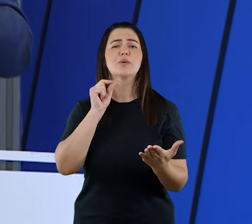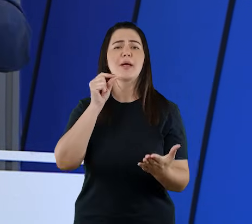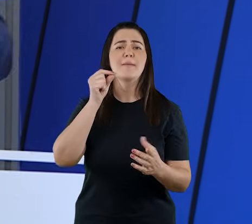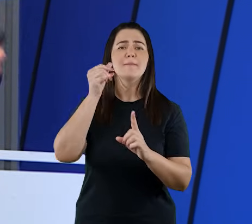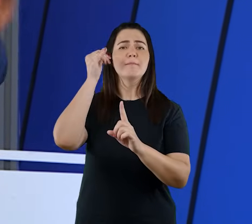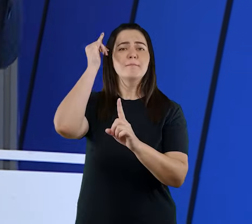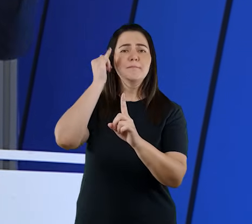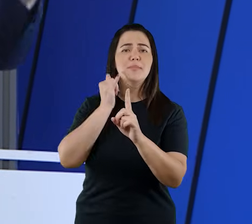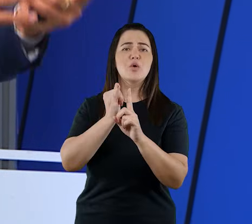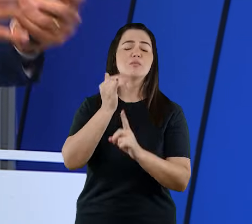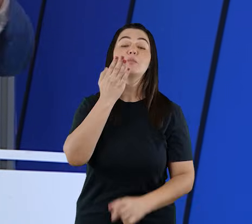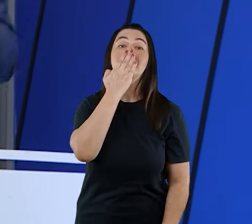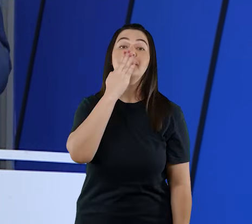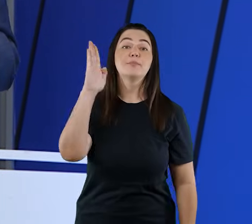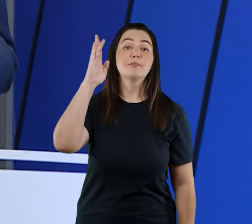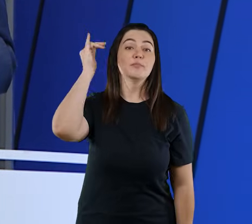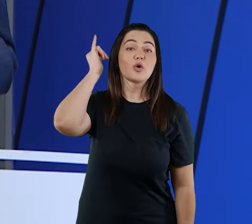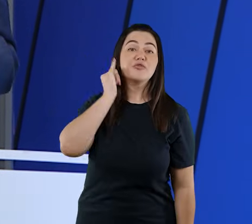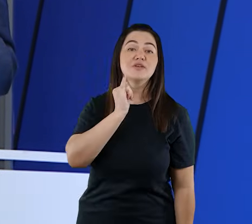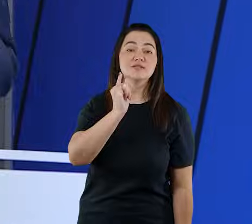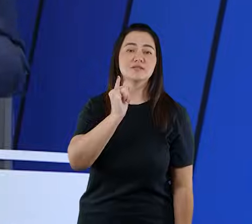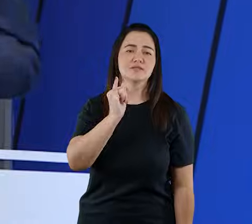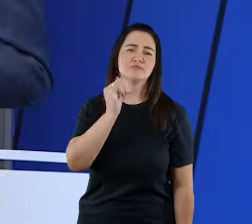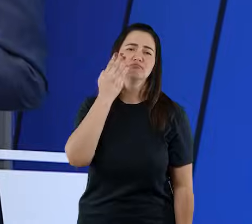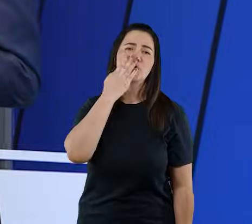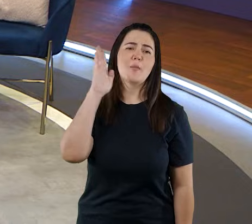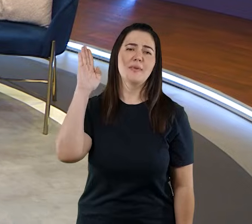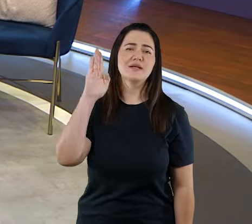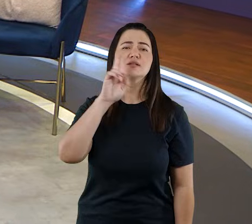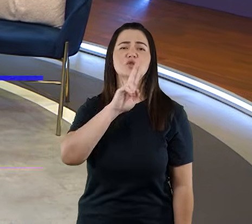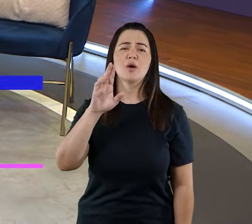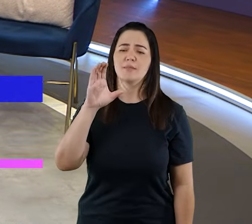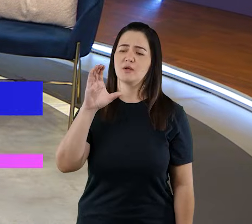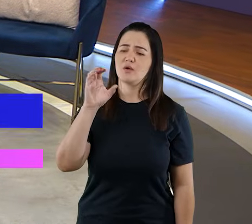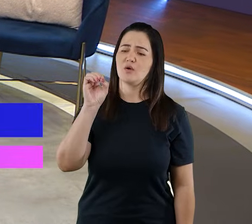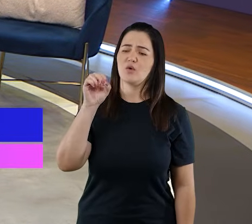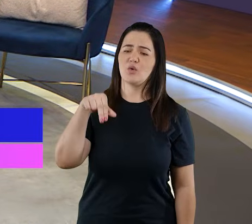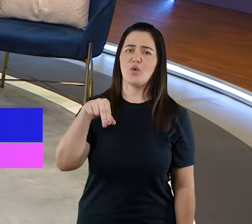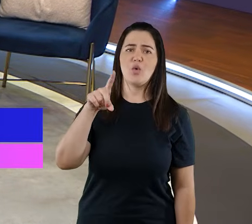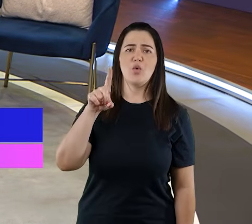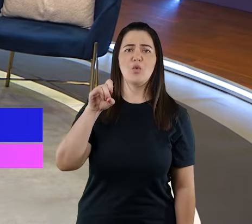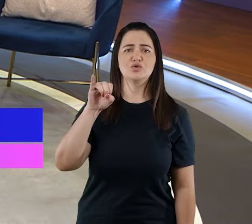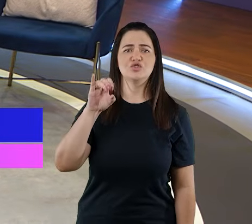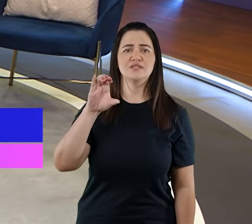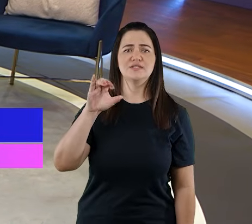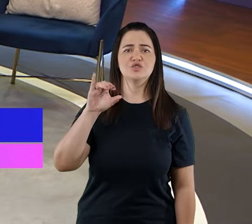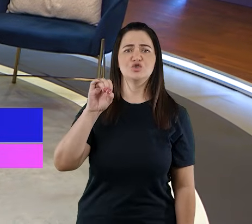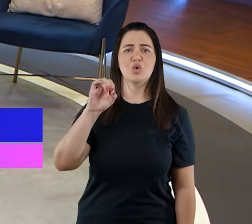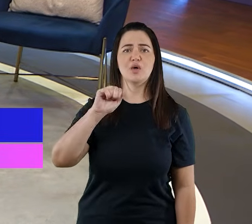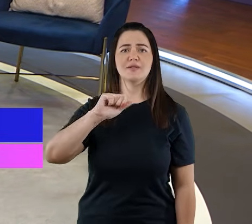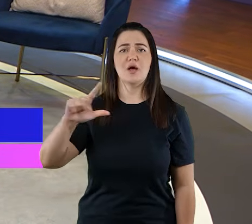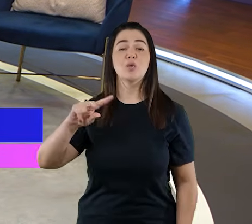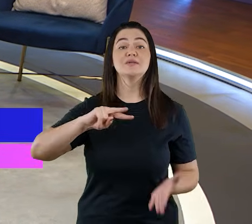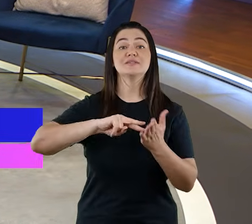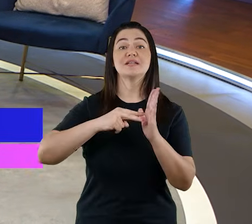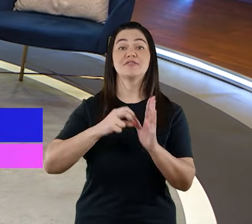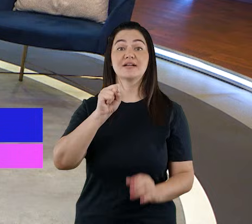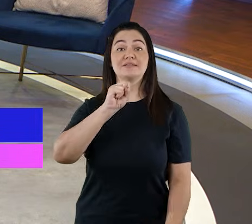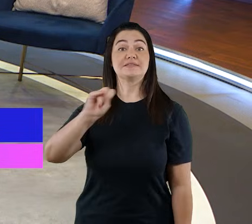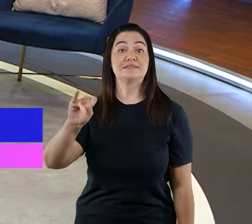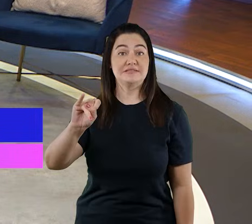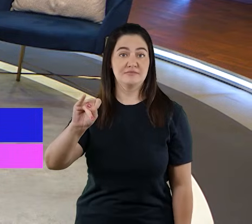então vai intervir desta maneira. Um caso clássico que nós conhecemos é a história